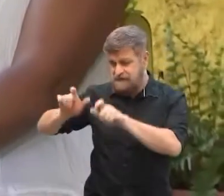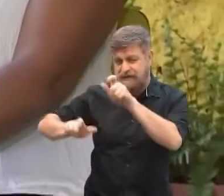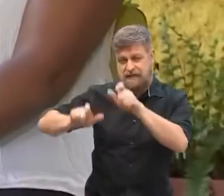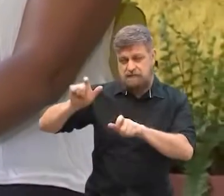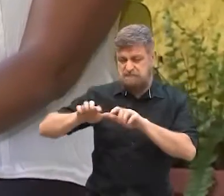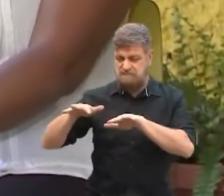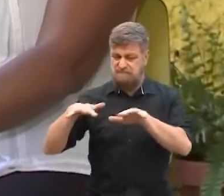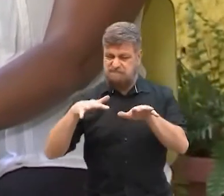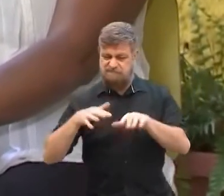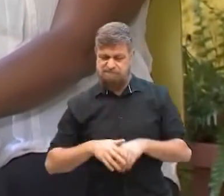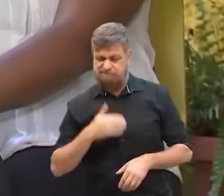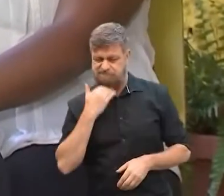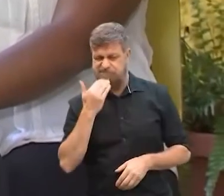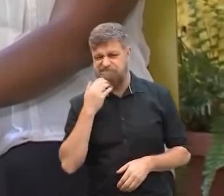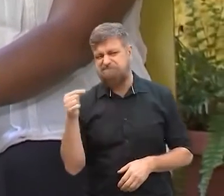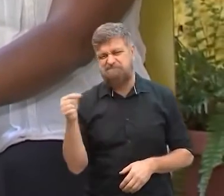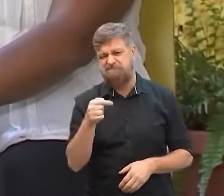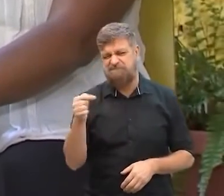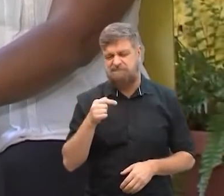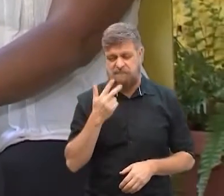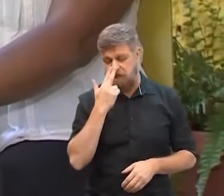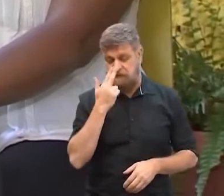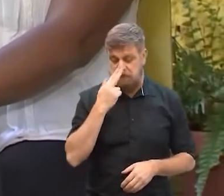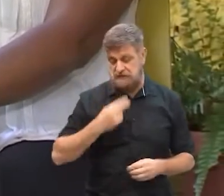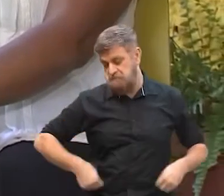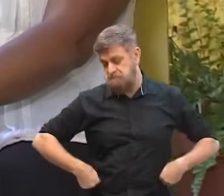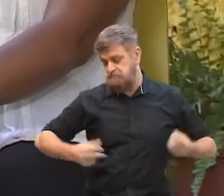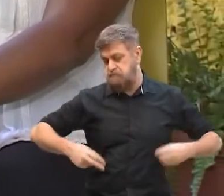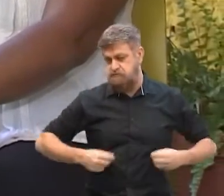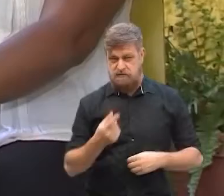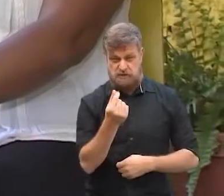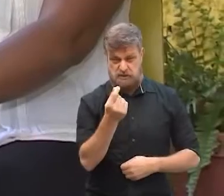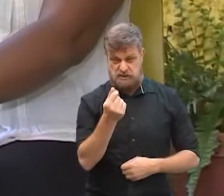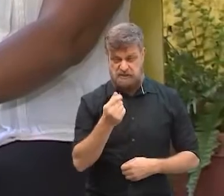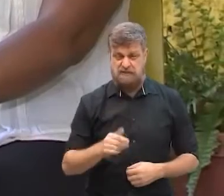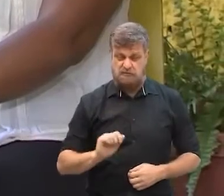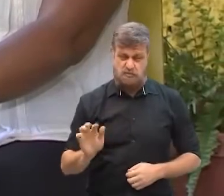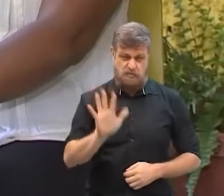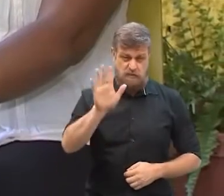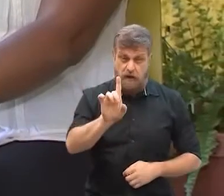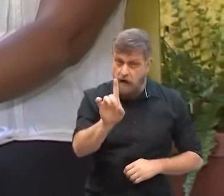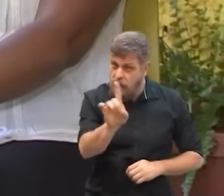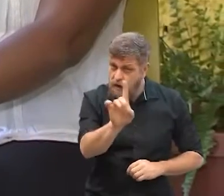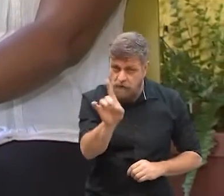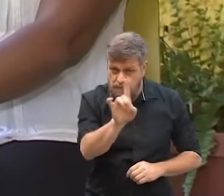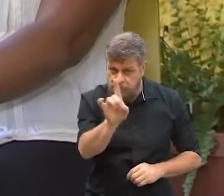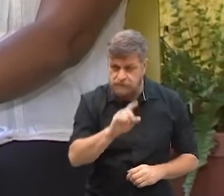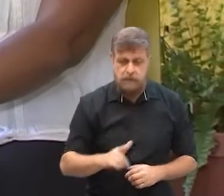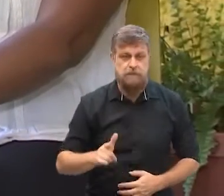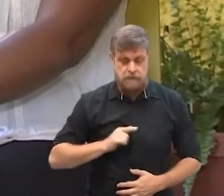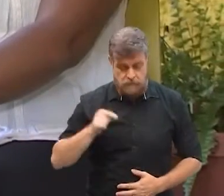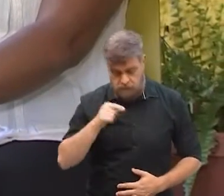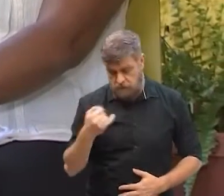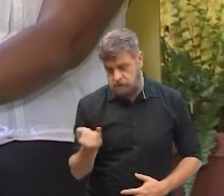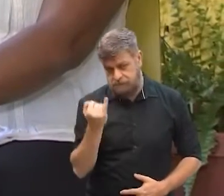muita gente pode considerar a massagem como um luxo tal, Mas não é bem isso, né? Não é. Ela é